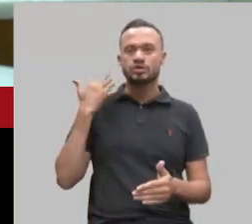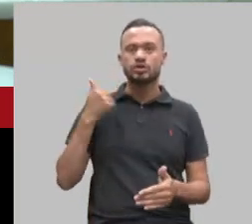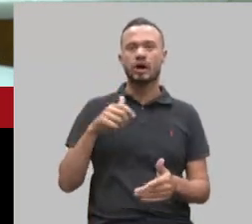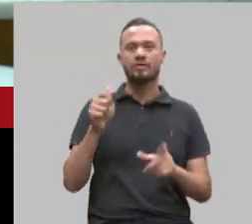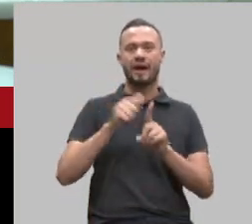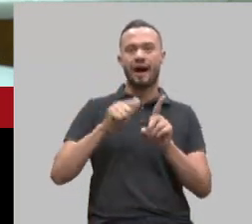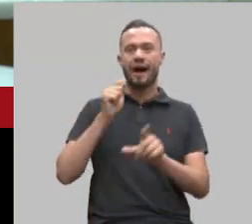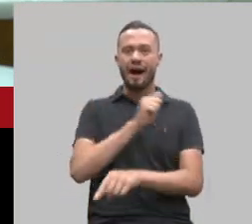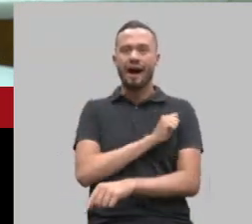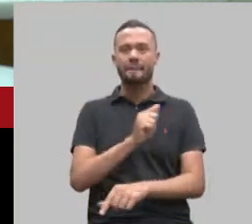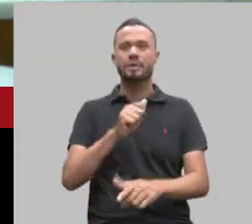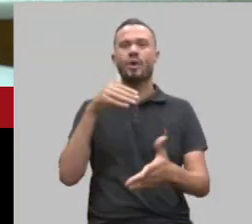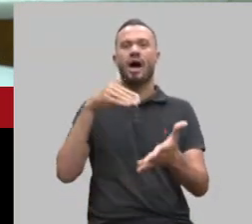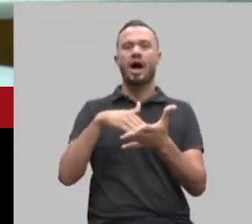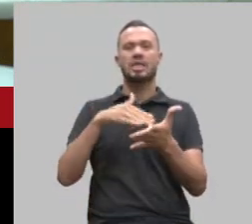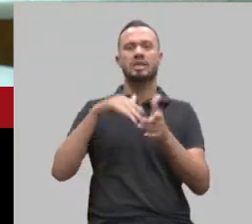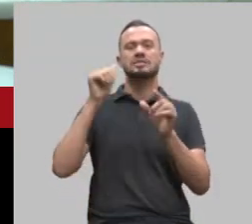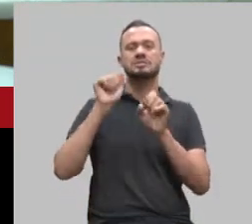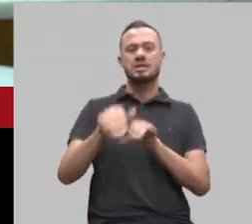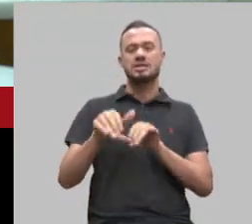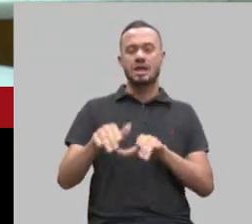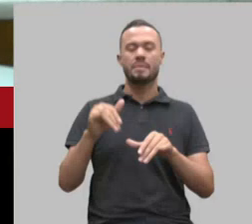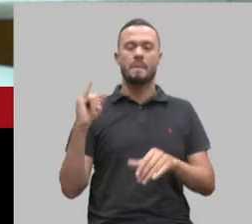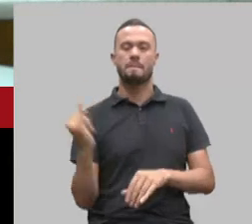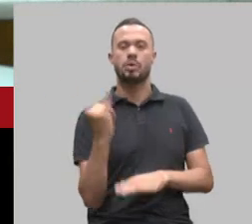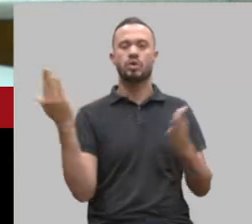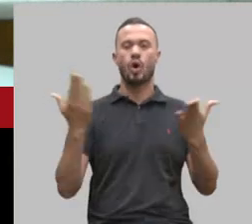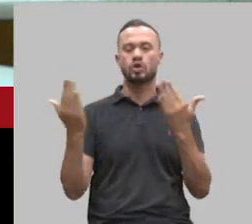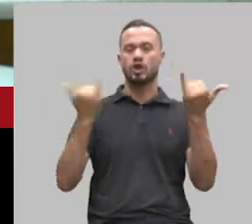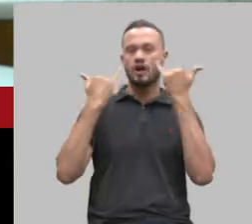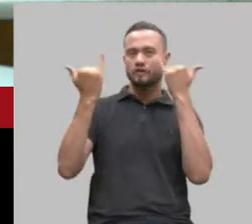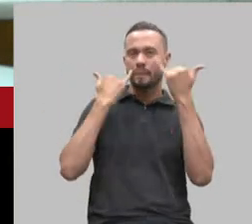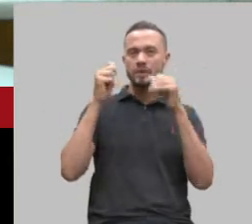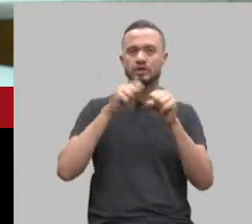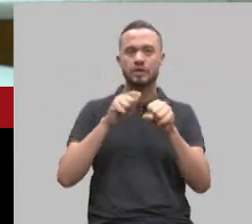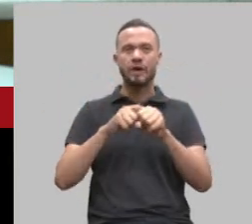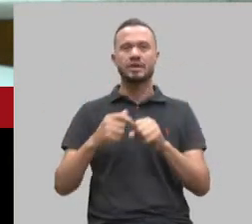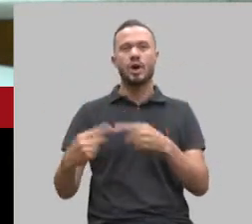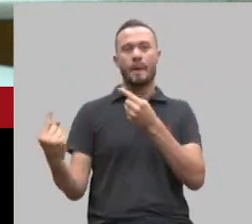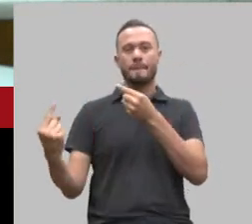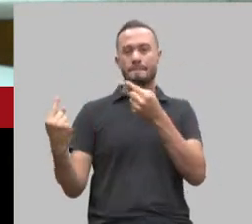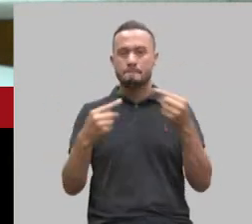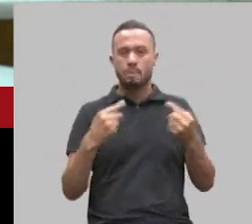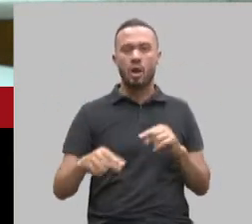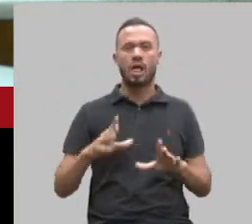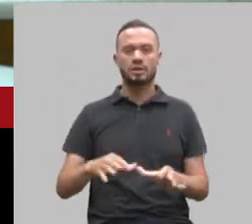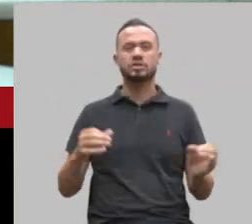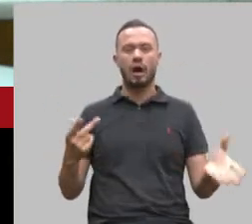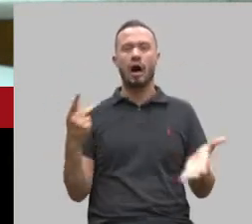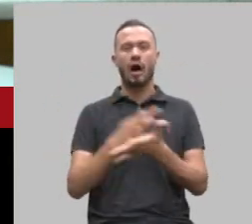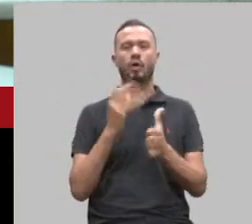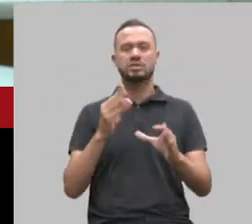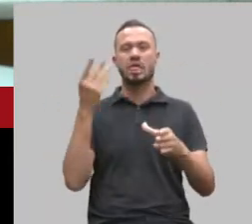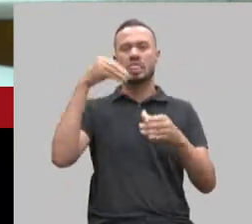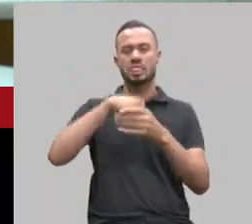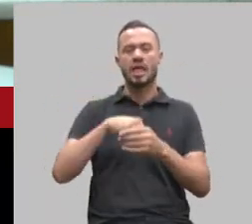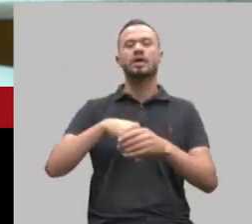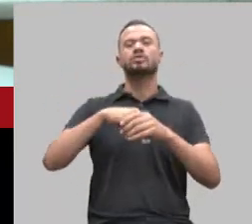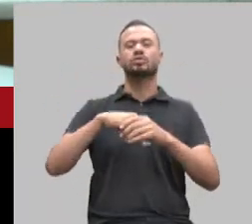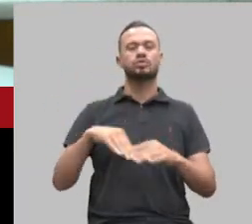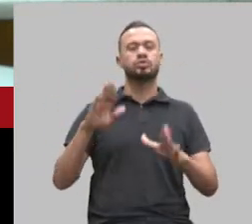isso é muito importante mas é a formação que hoje nós temos que faz com que essa política seja efetiva nos colegiados escolares nos grêmios